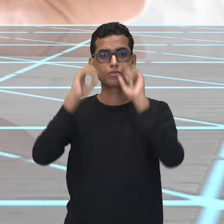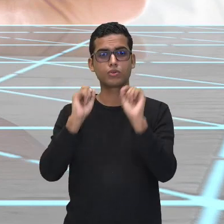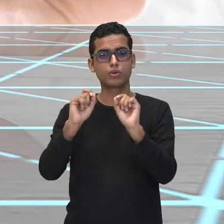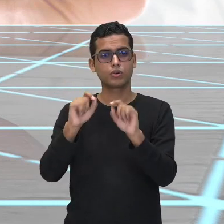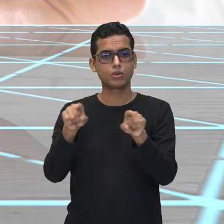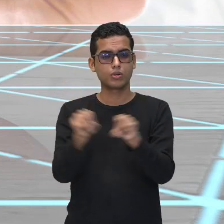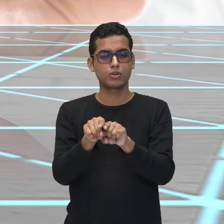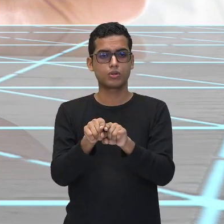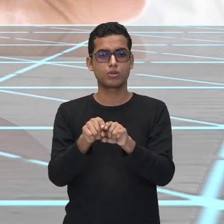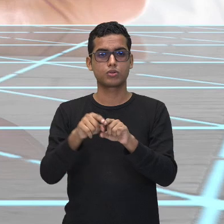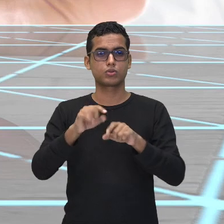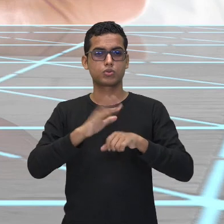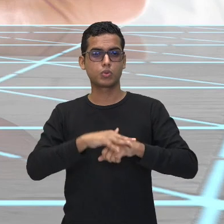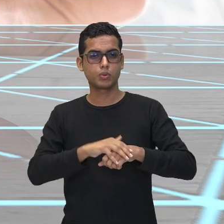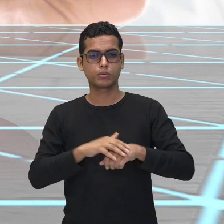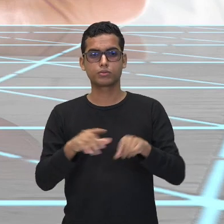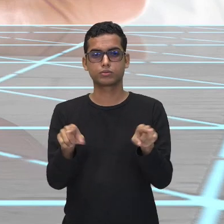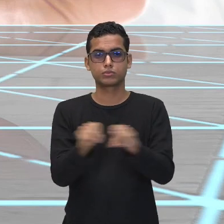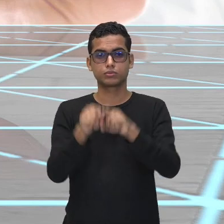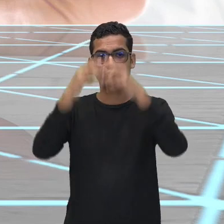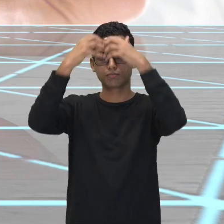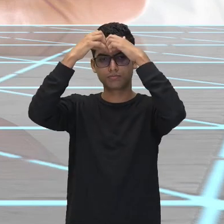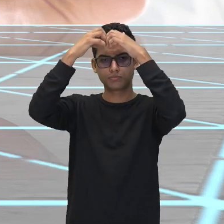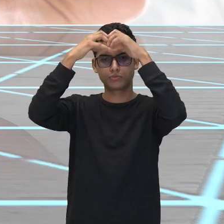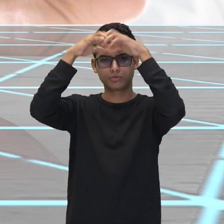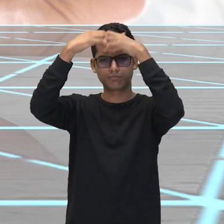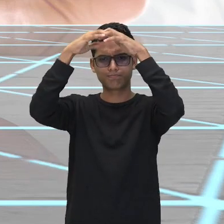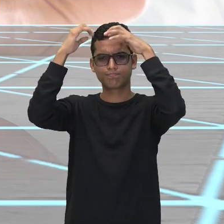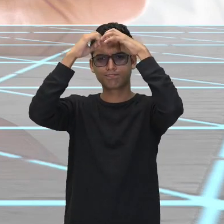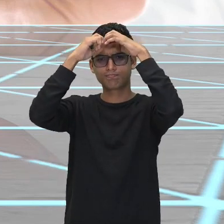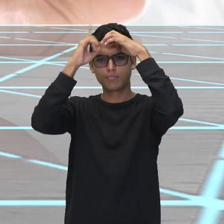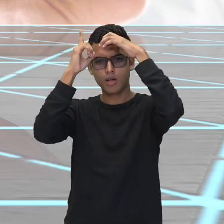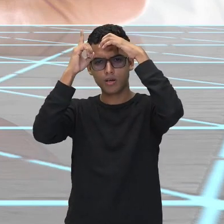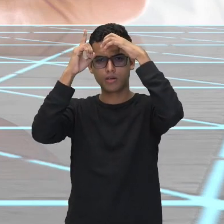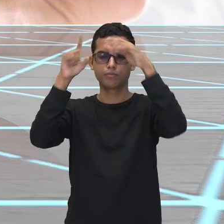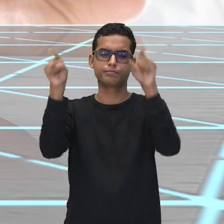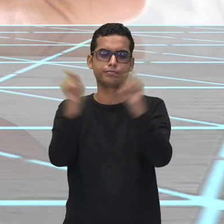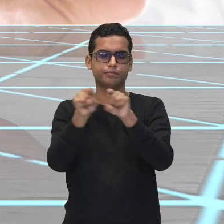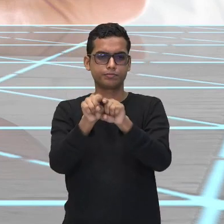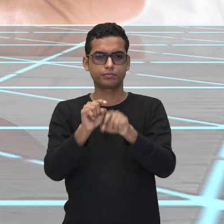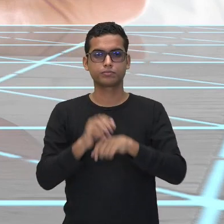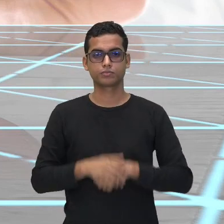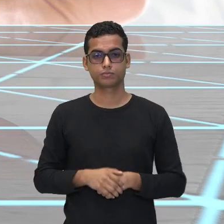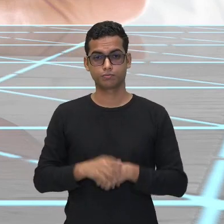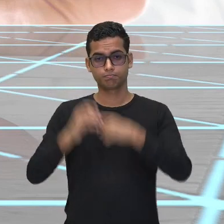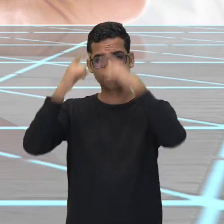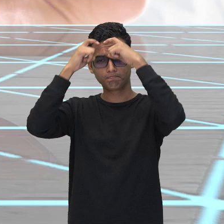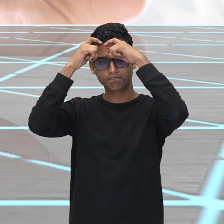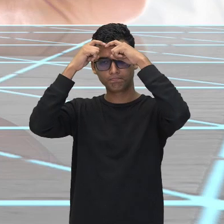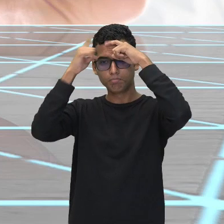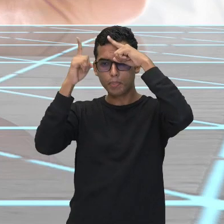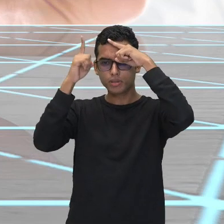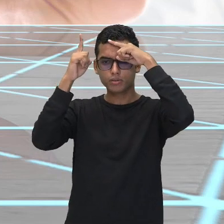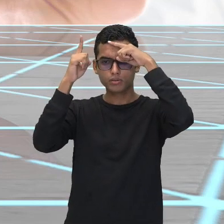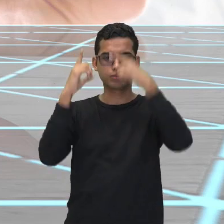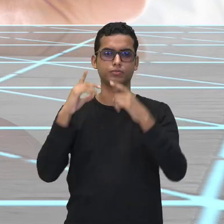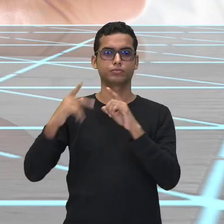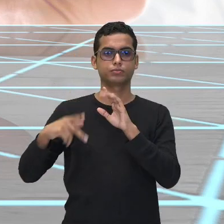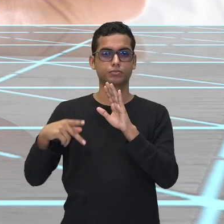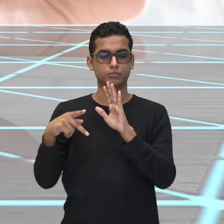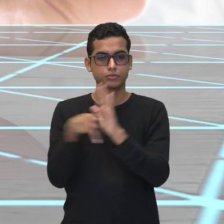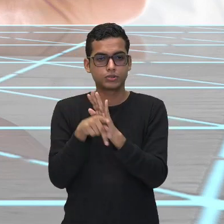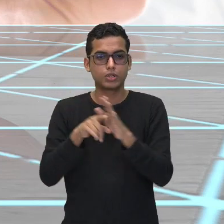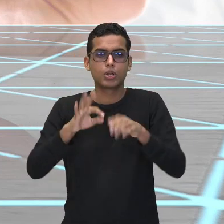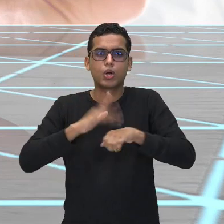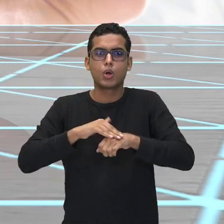ou AVC, também conhecido como derrame, né? Então, quando a pessoa é acometida por um AVE, o